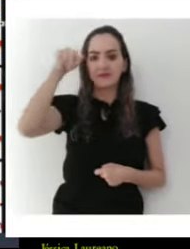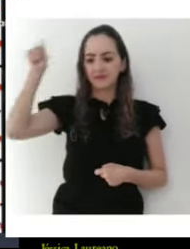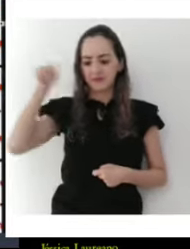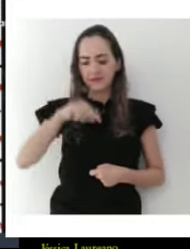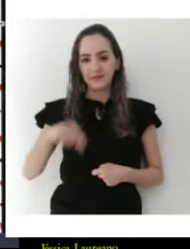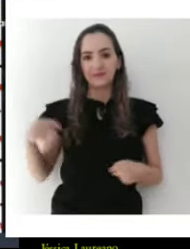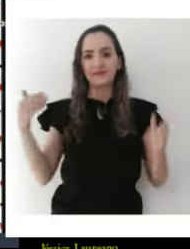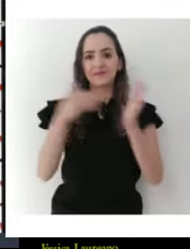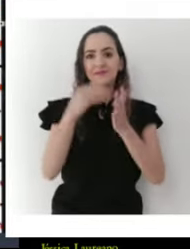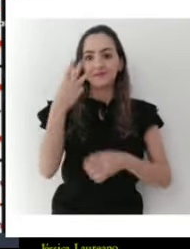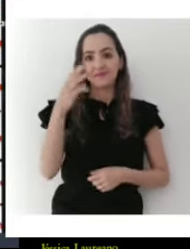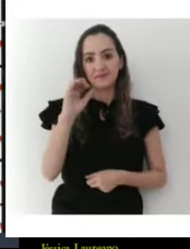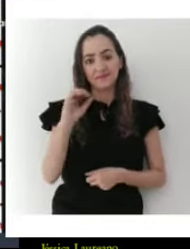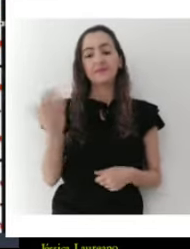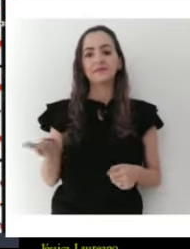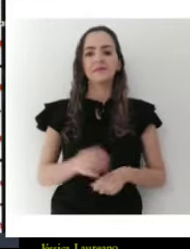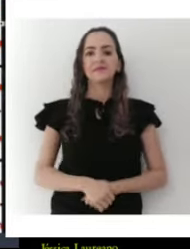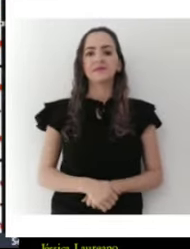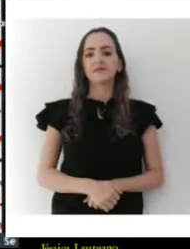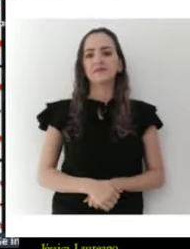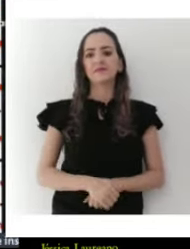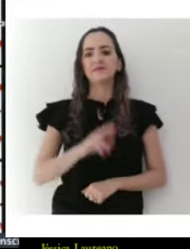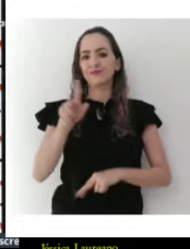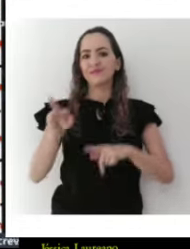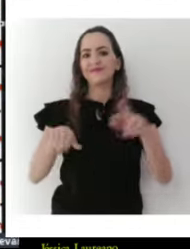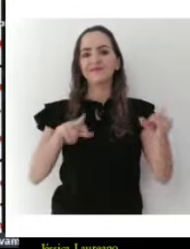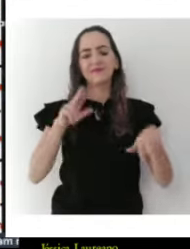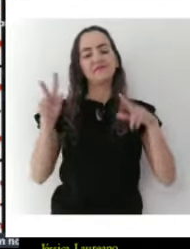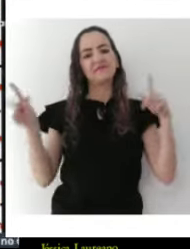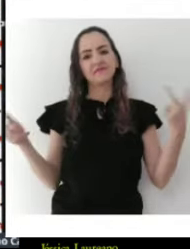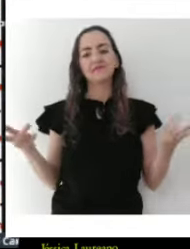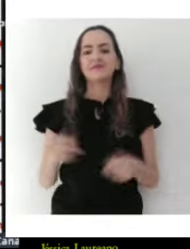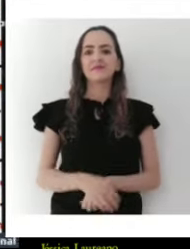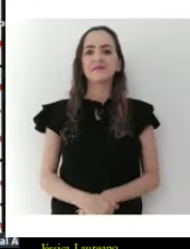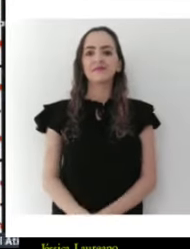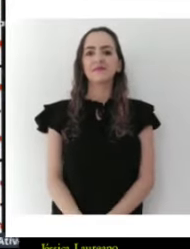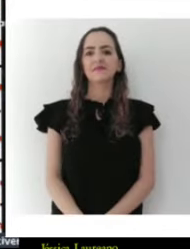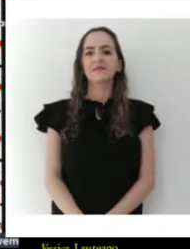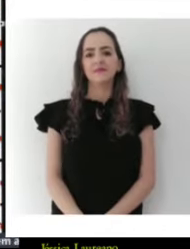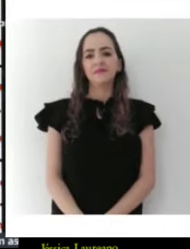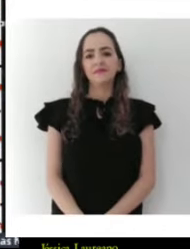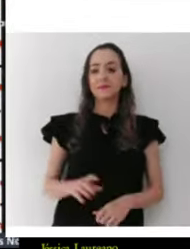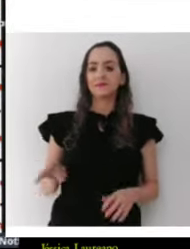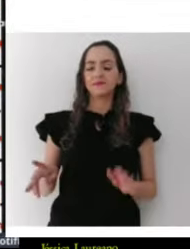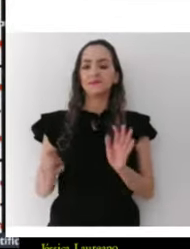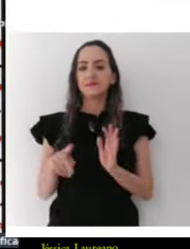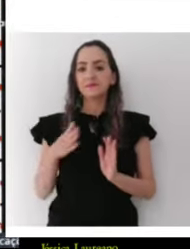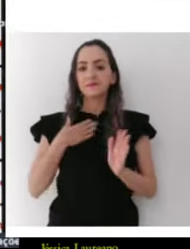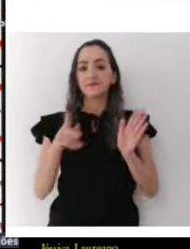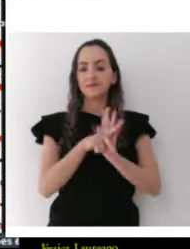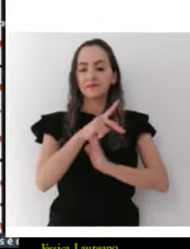bolinhas. Enfim, gente, existem diferentes maneiras de fazer. Lá na minha pesquisa, as crianças de 4º e 5º